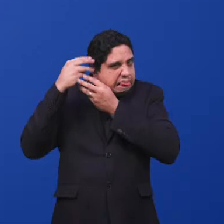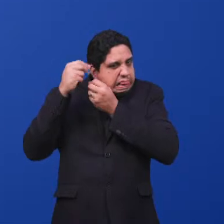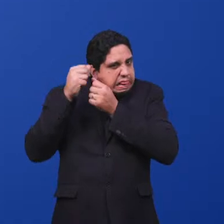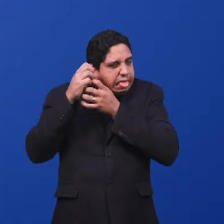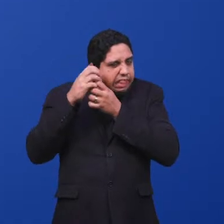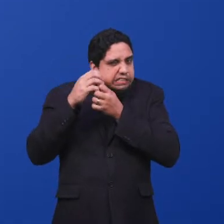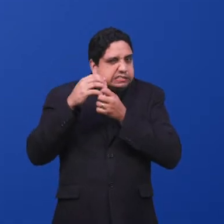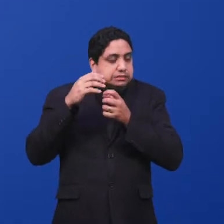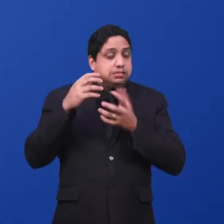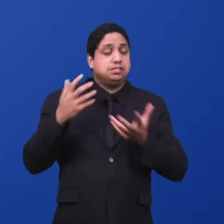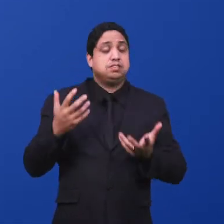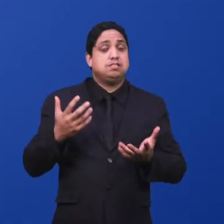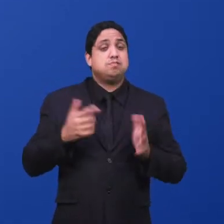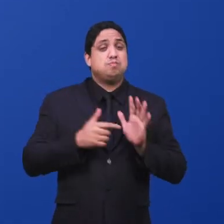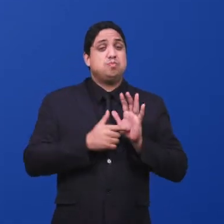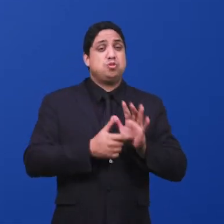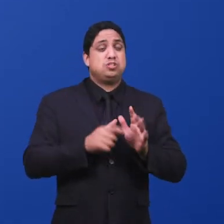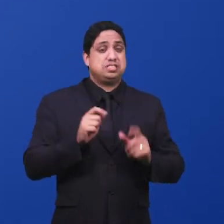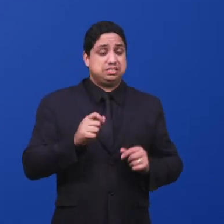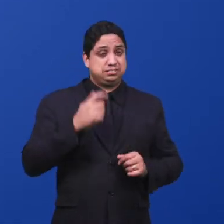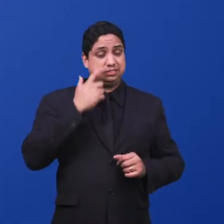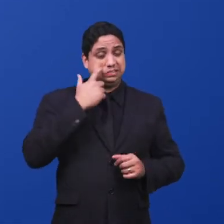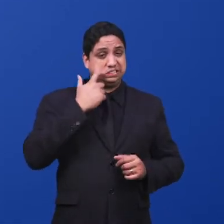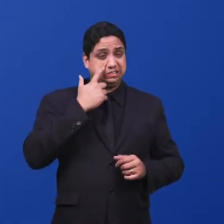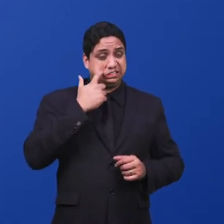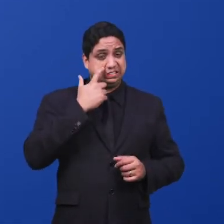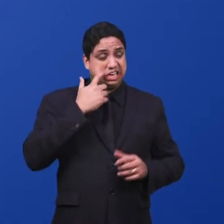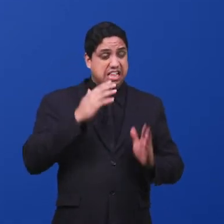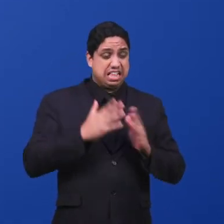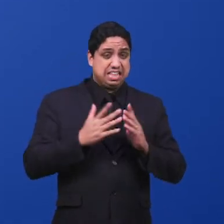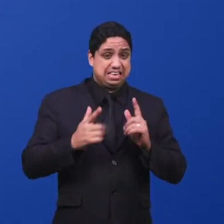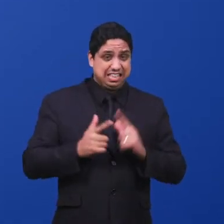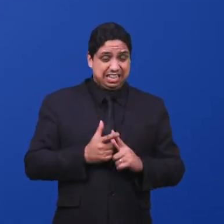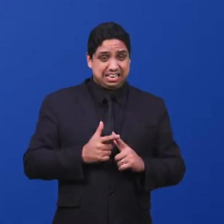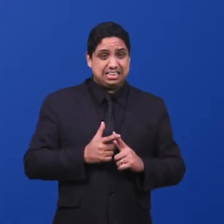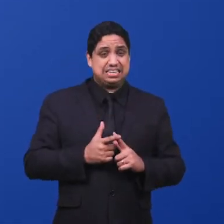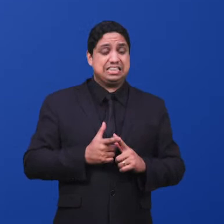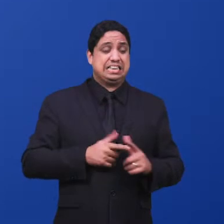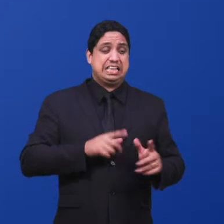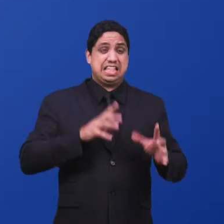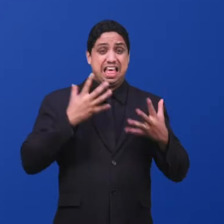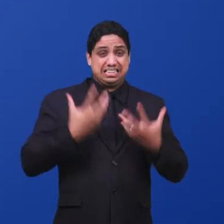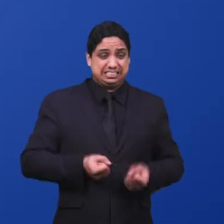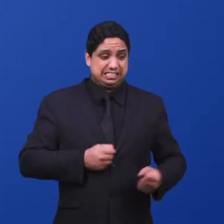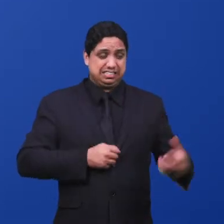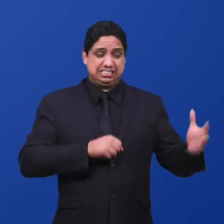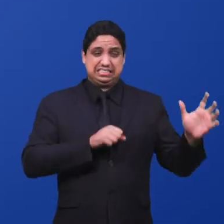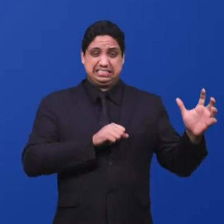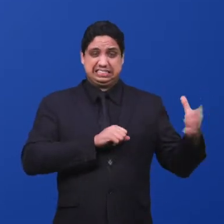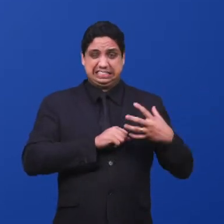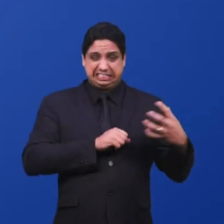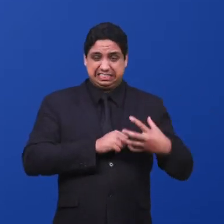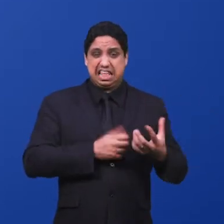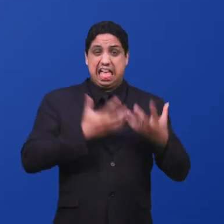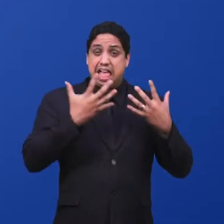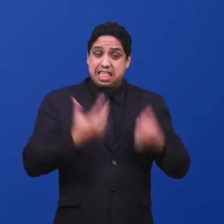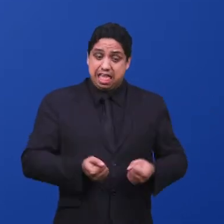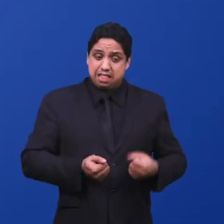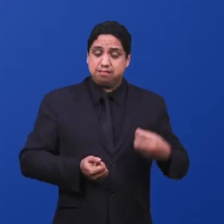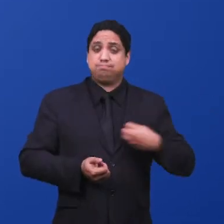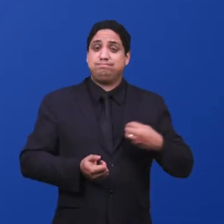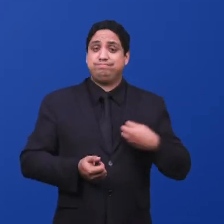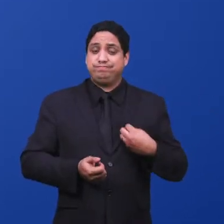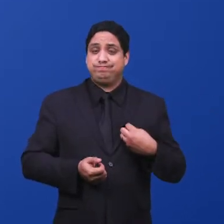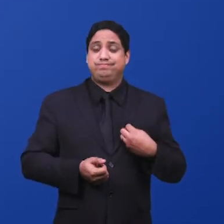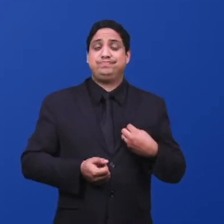da igreja que vem levando sobre si a opressão, o pecado, que pesa sobre esta